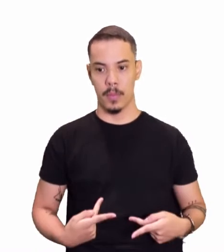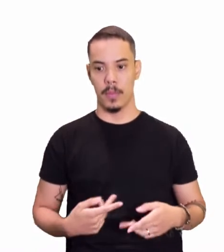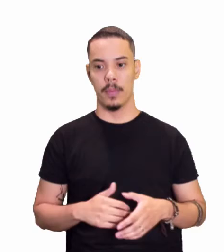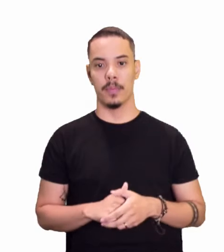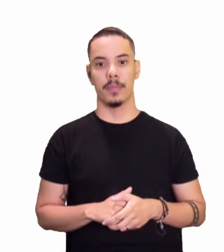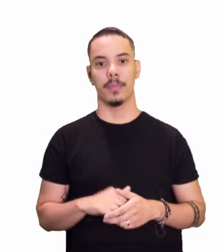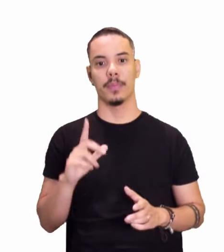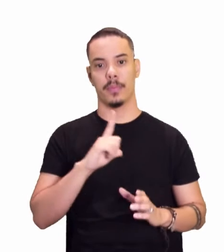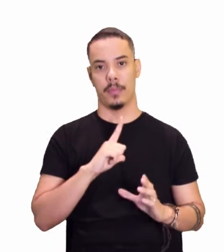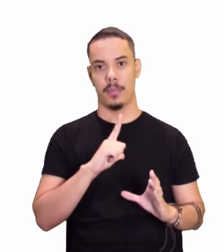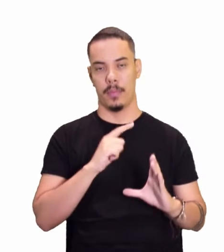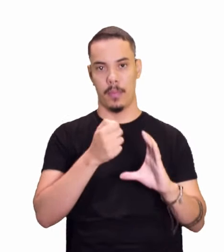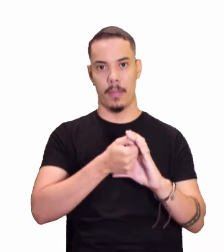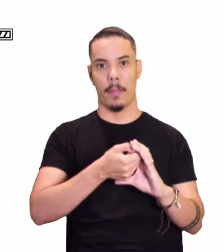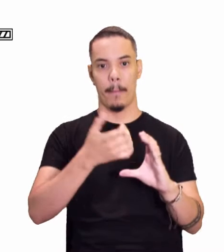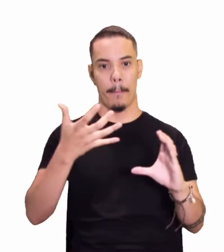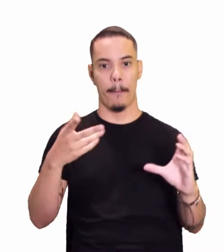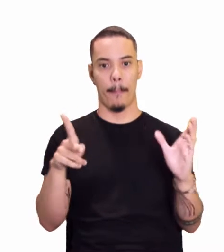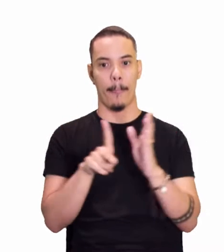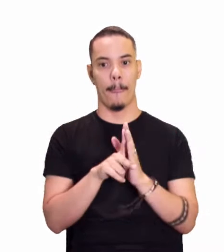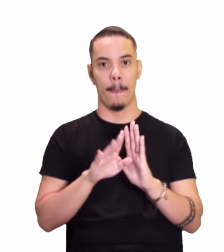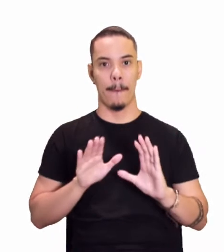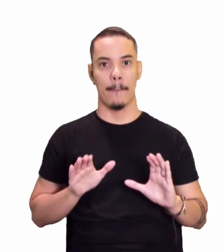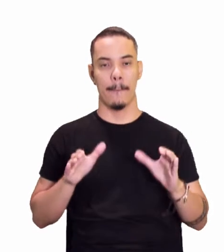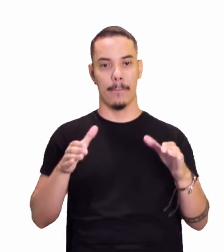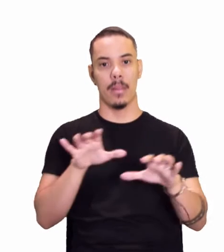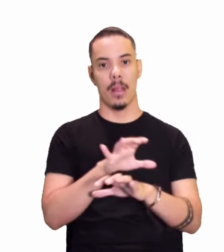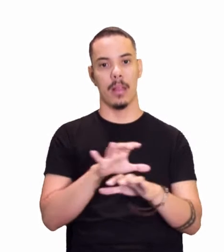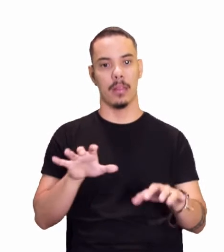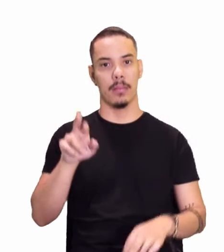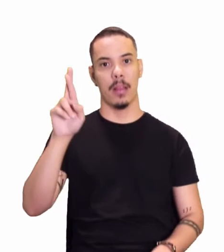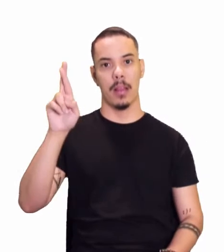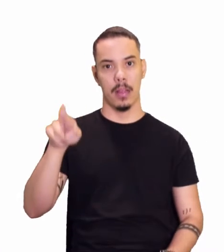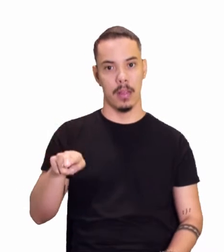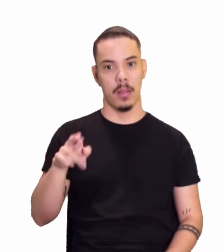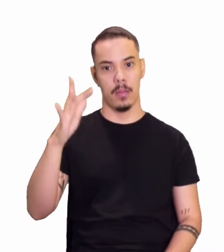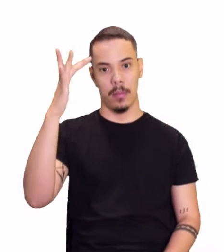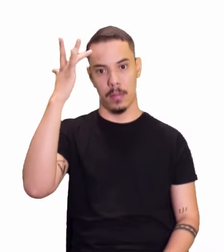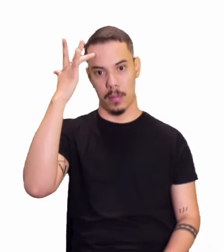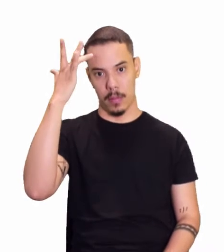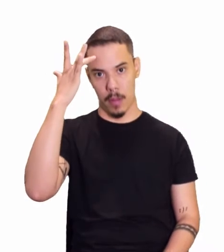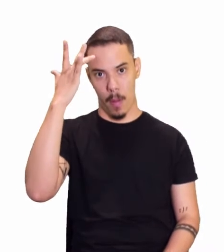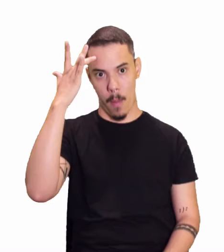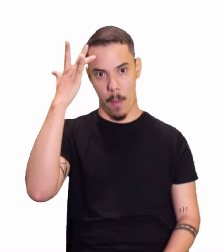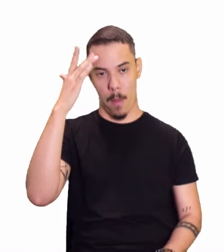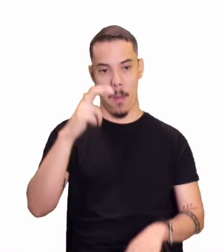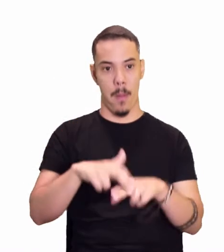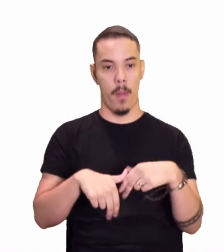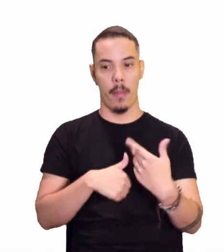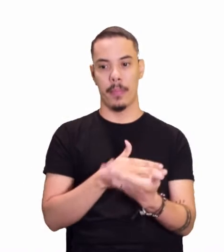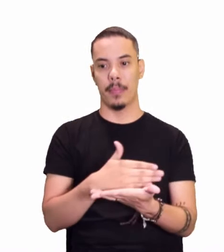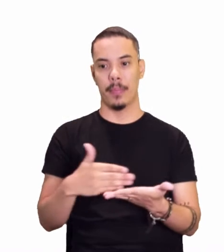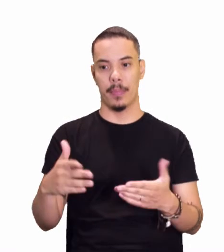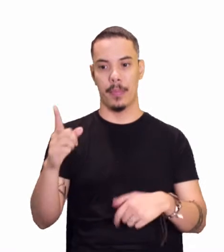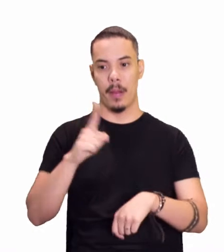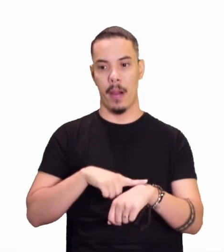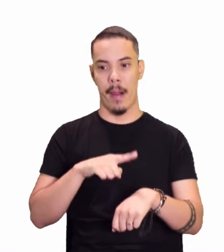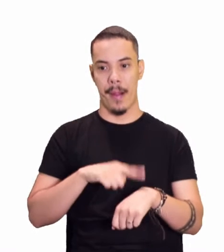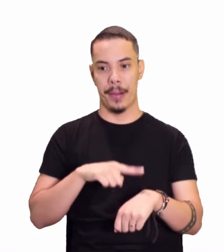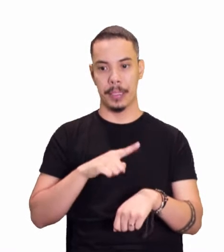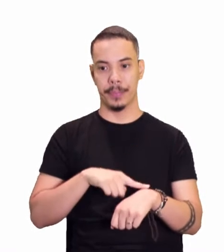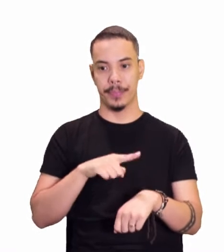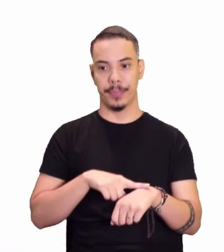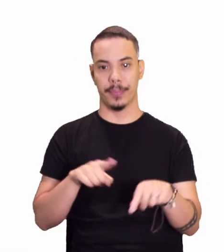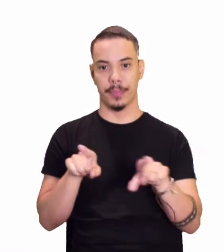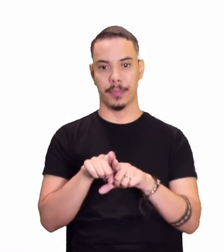as características teriam que estar voltadas para isso, para a razão, a racionalidade, né? A partir do momento que você ali vai